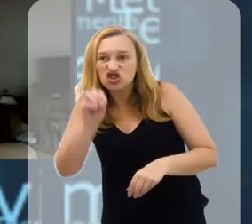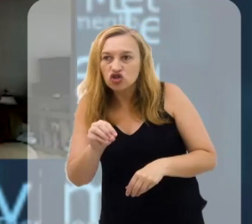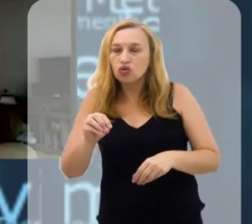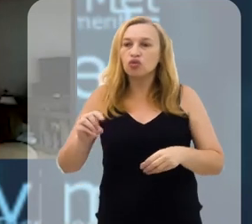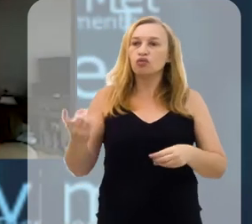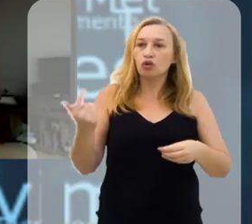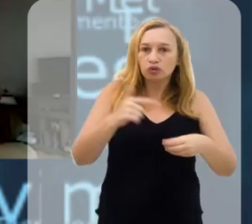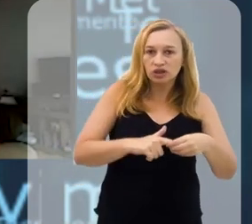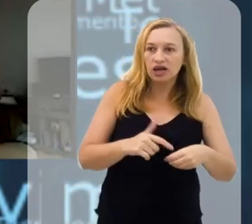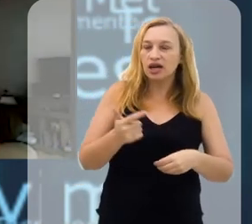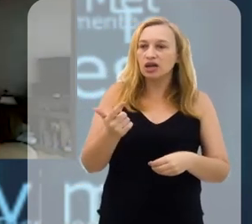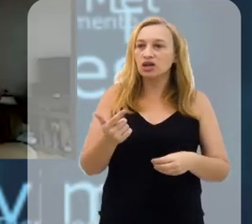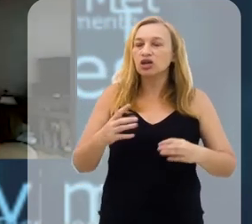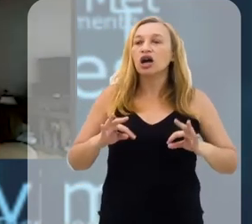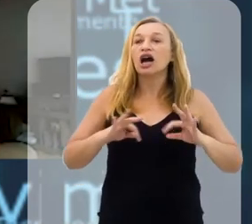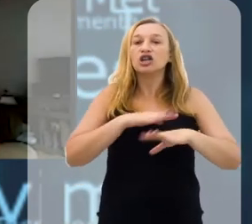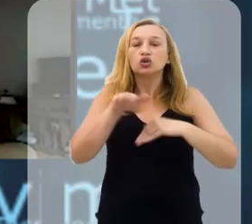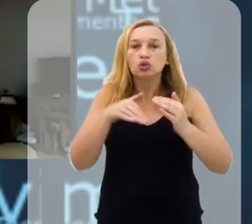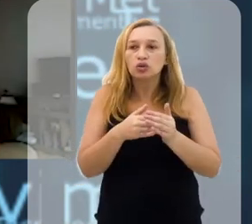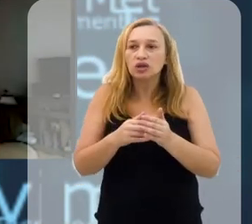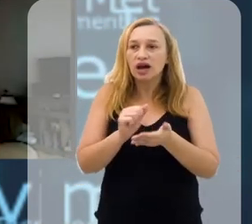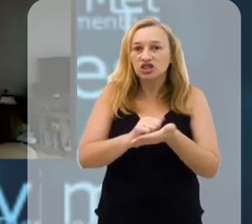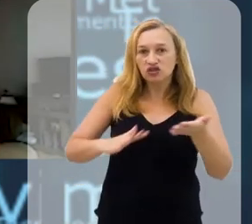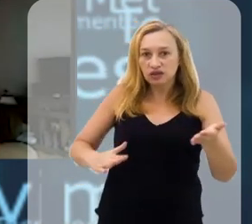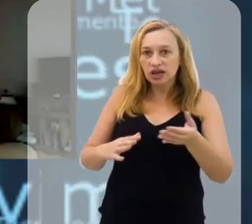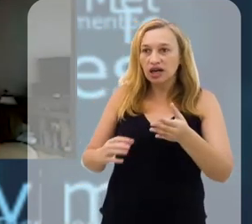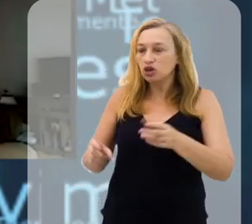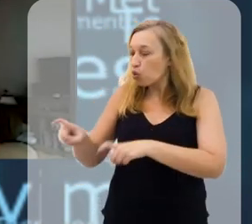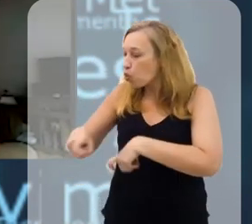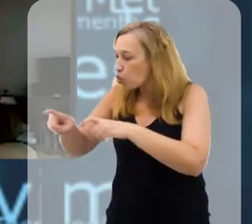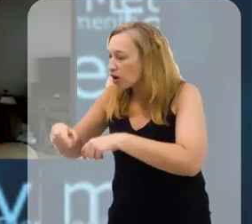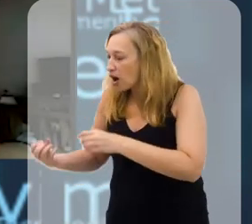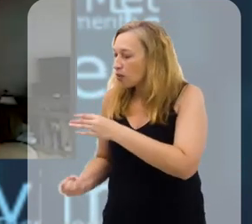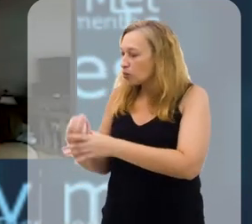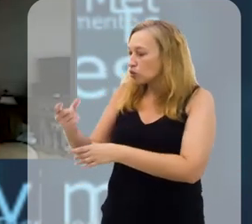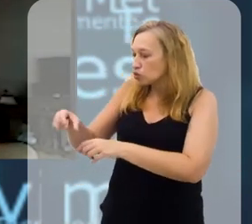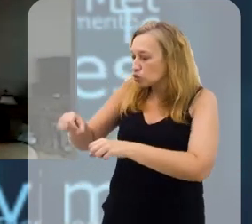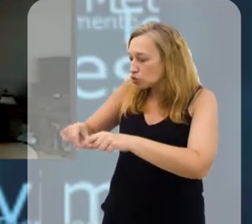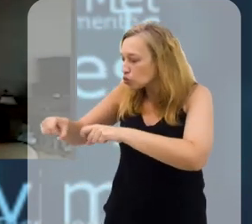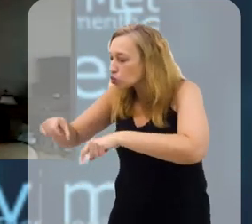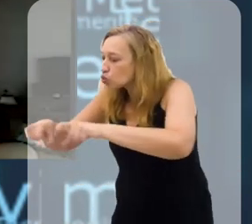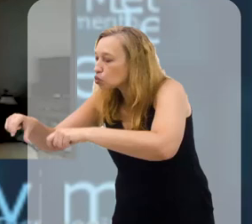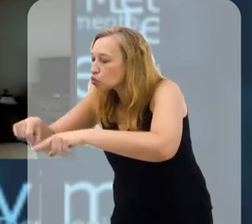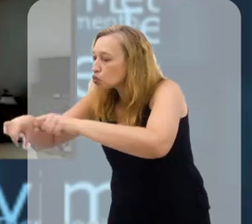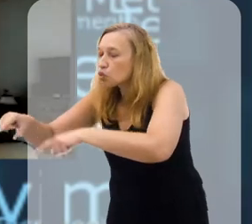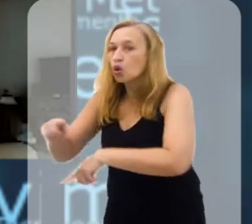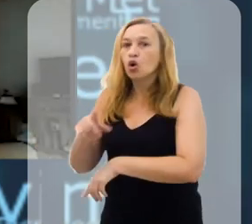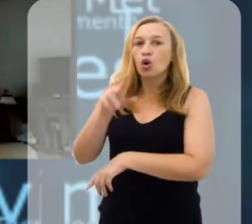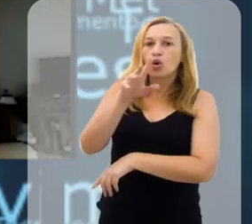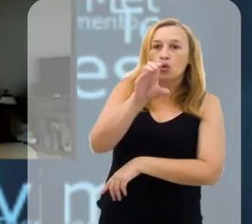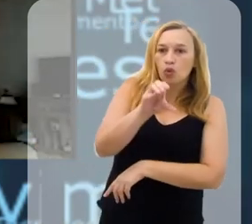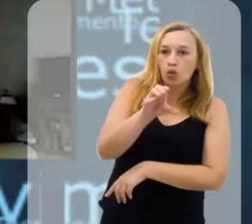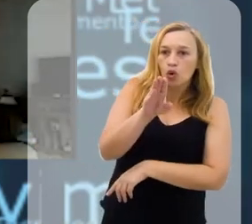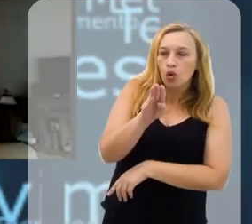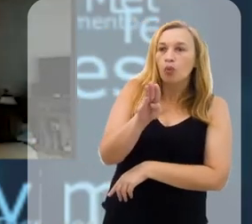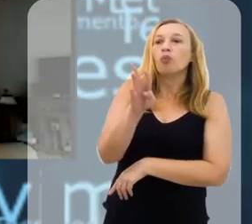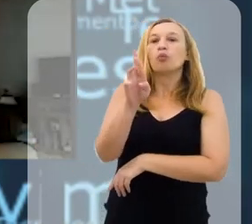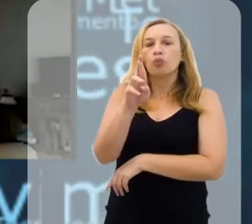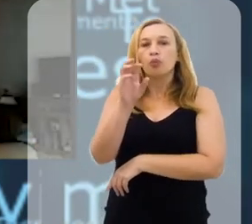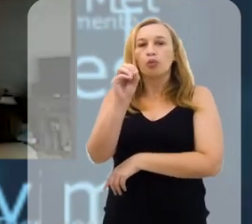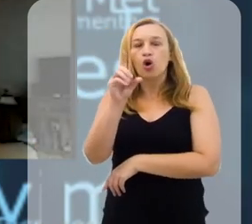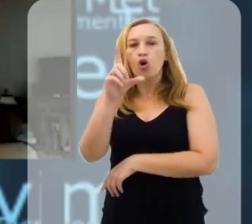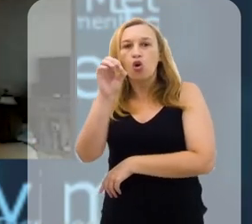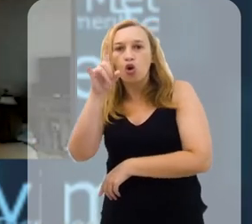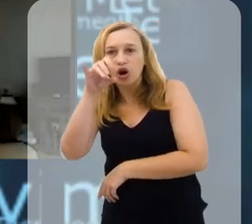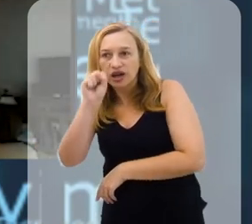voltei de vez para cá, e voltei a todas as atividades rurais, produzindo rúcula, espinafre, coentro, brócolis,